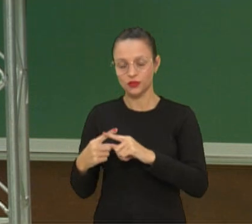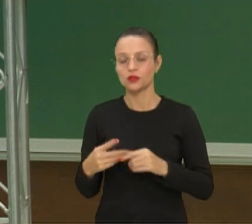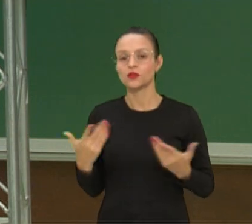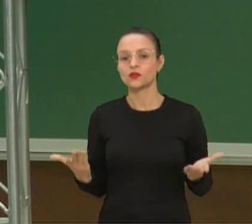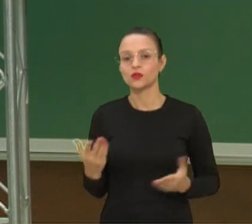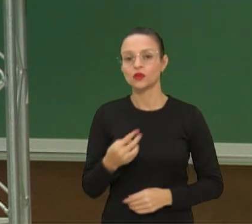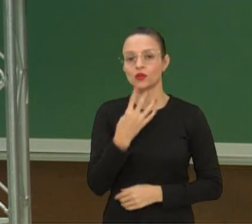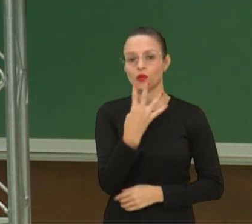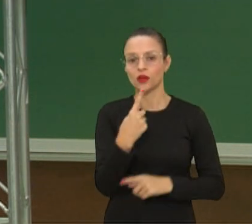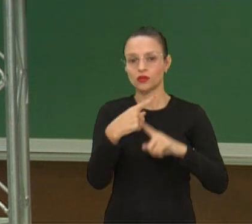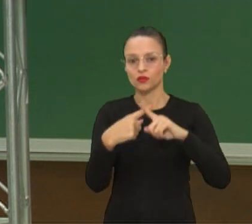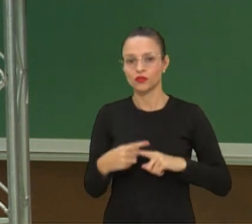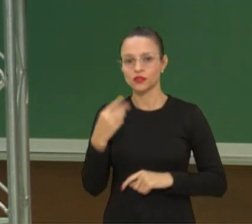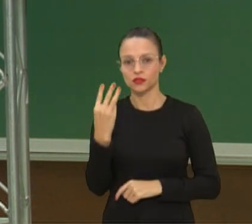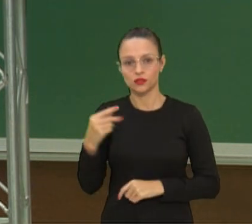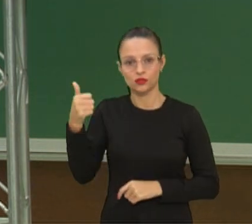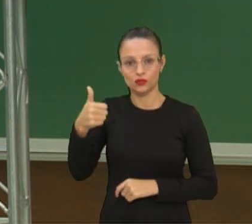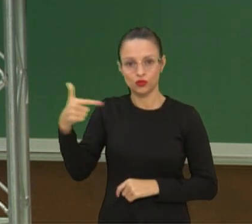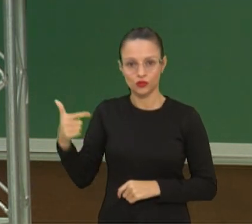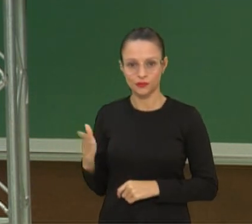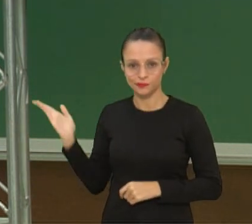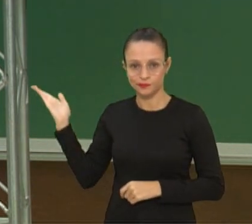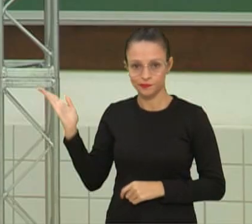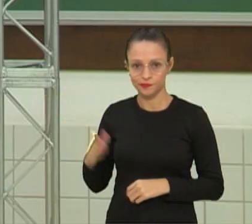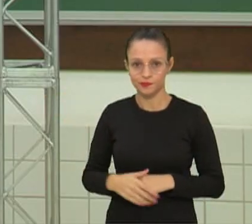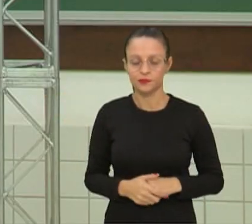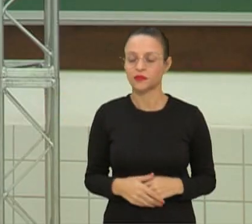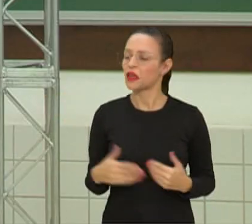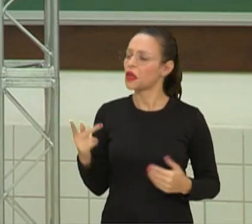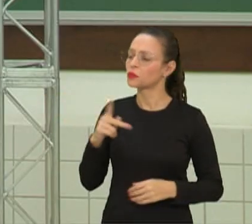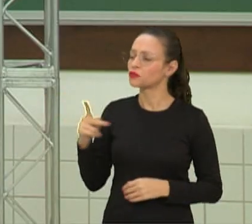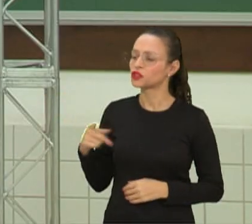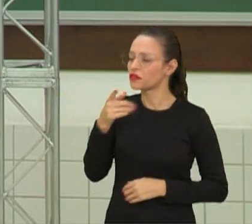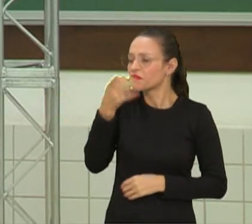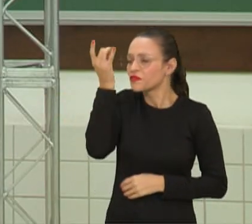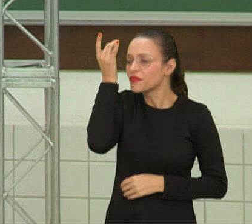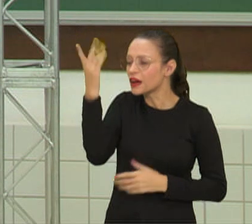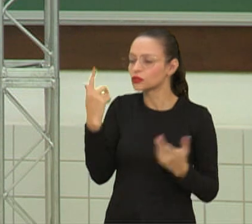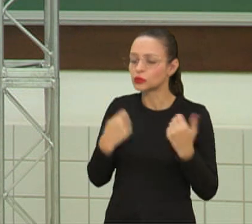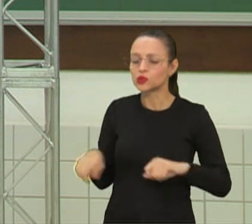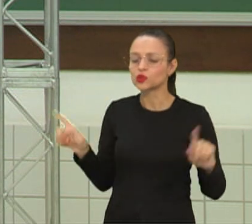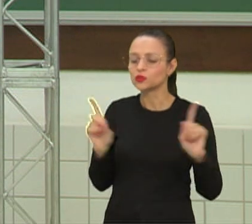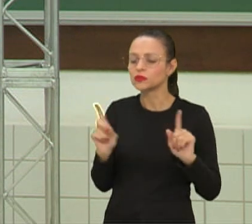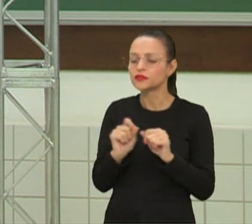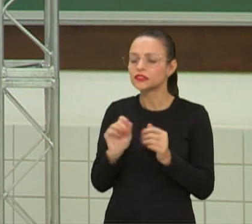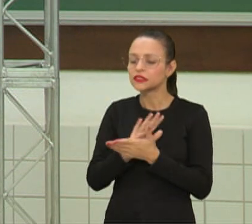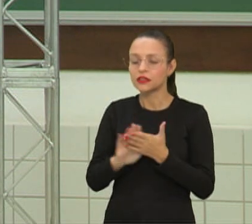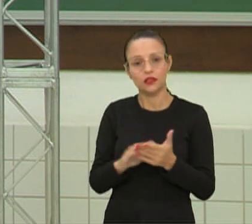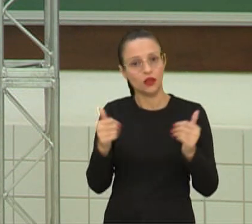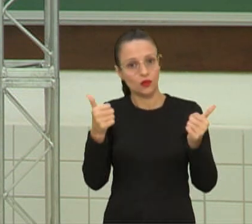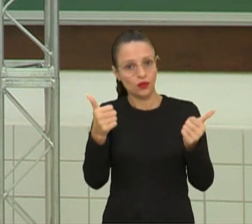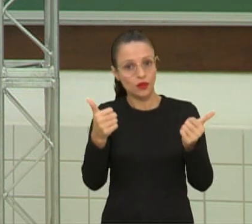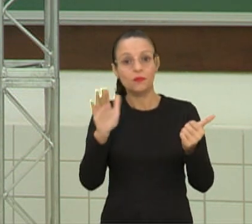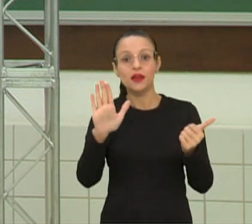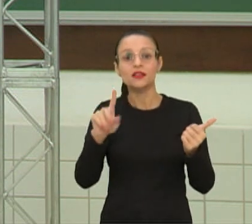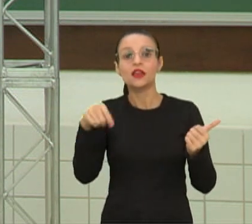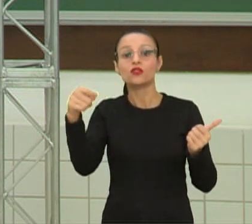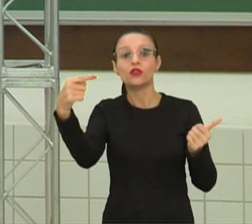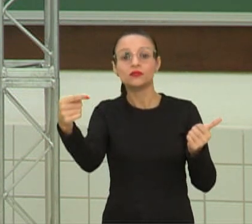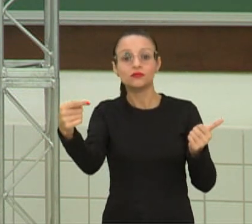é 4 vezes 3? 12. Está aí. Ah, professor, mas essa equação é muito fácil, não preciso fazer nada. Tudo bem, mas e as